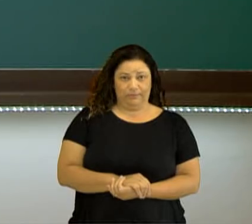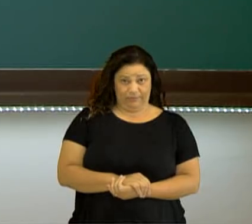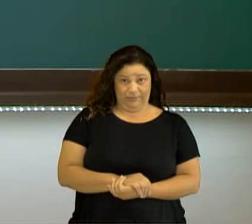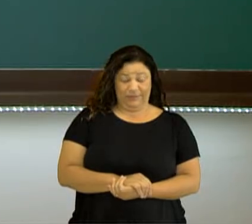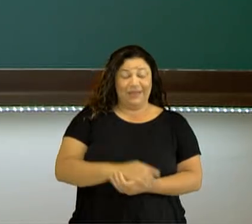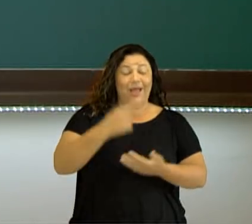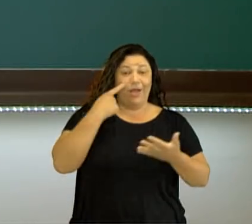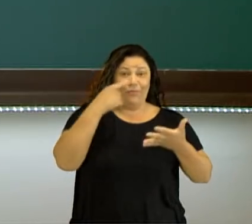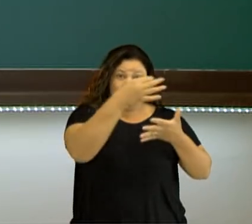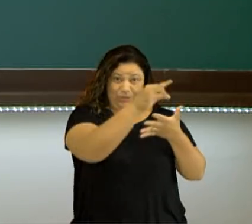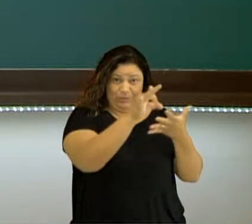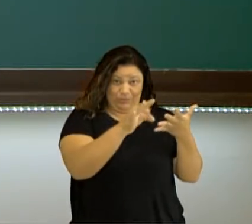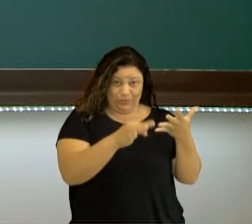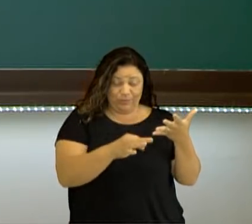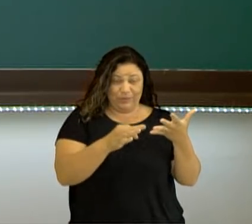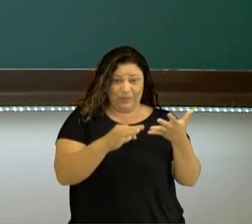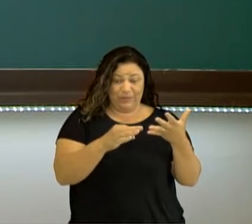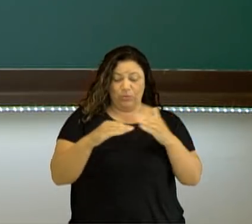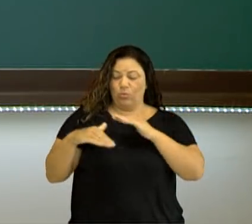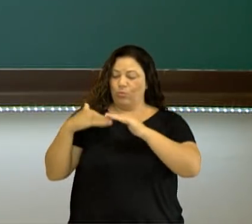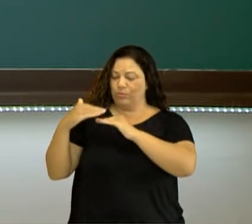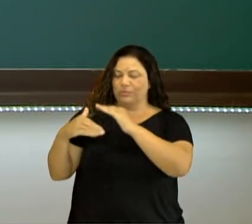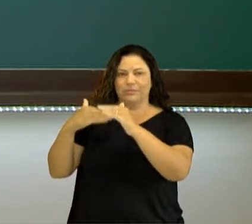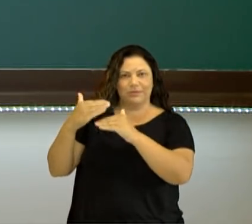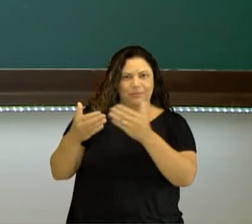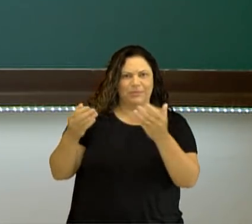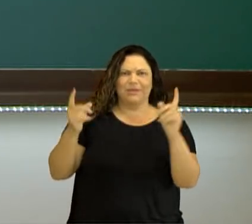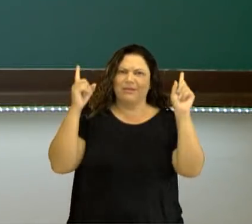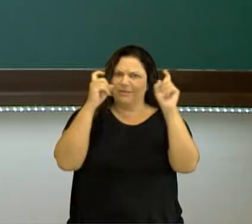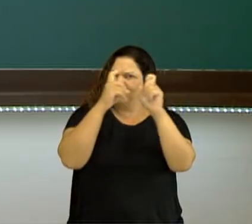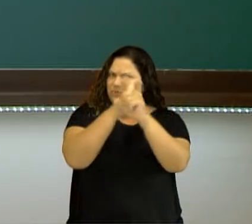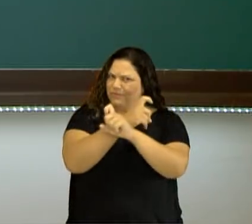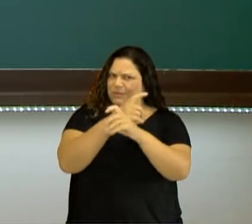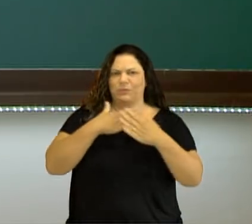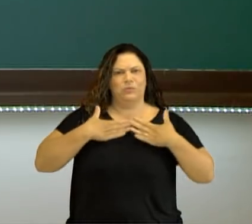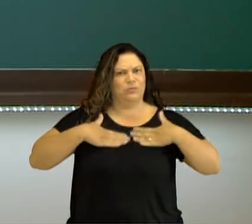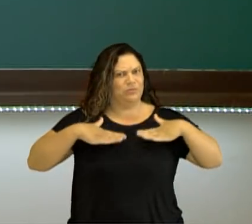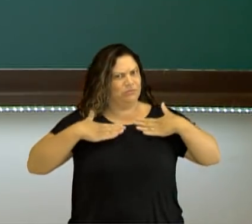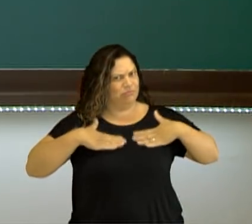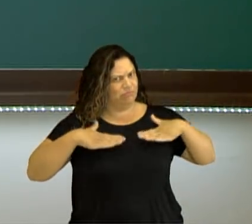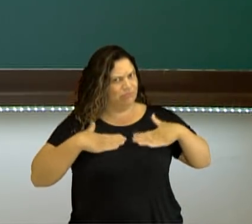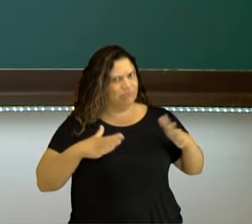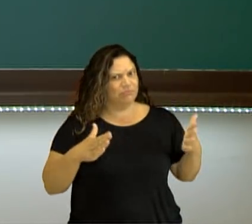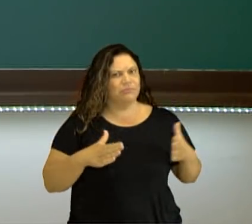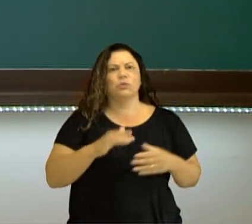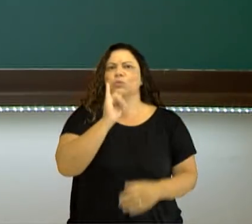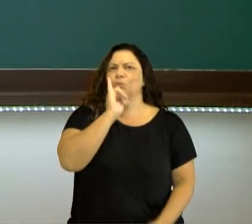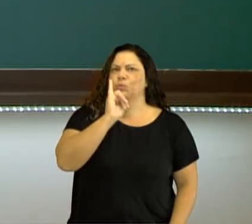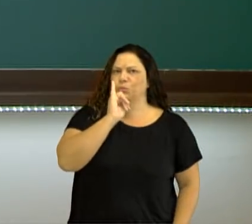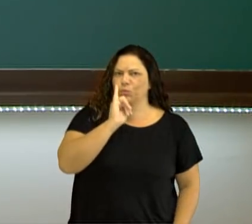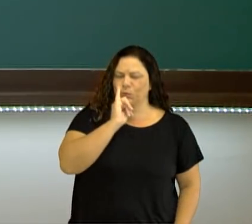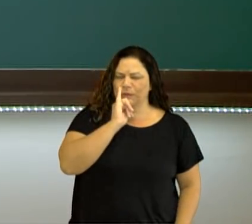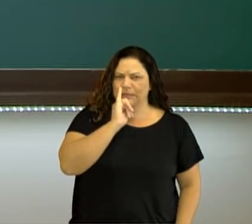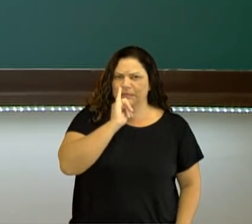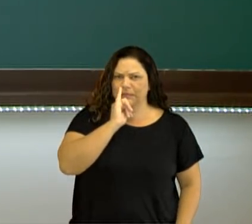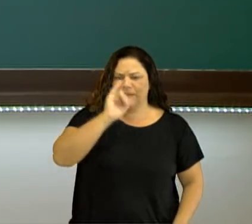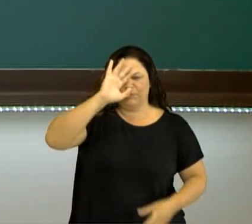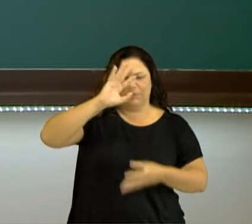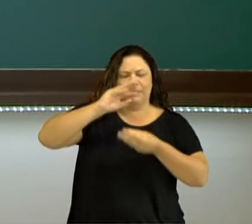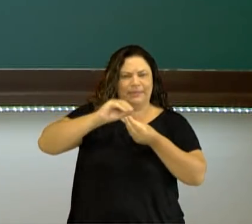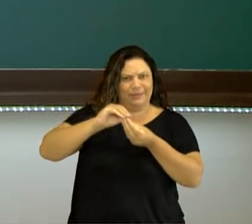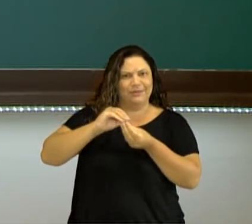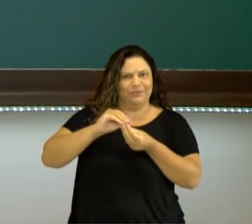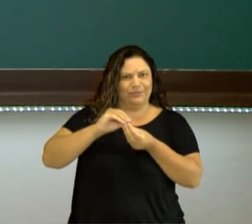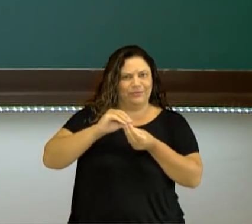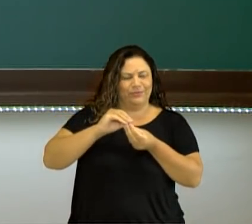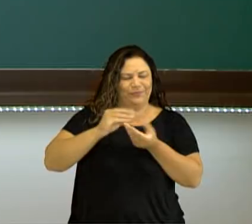Vamos conferir como é que foi o seu desempenho aí? Achou difícil? Foi tranquilinho? Usou o exemplo para poder resolver o exercício?